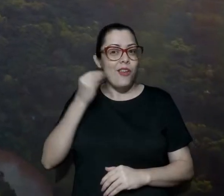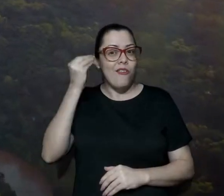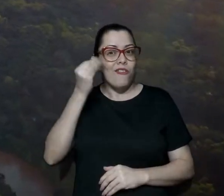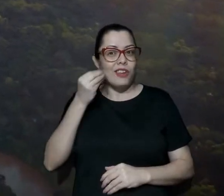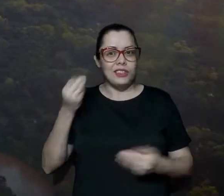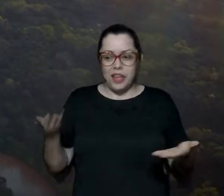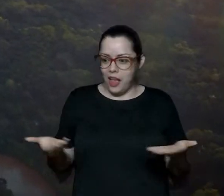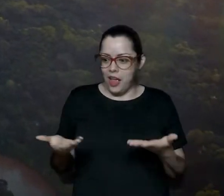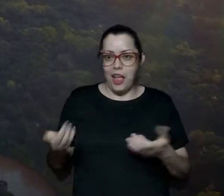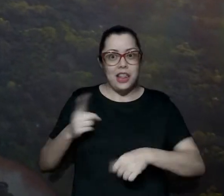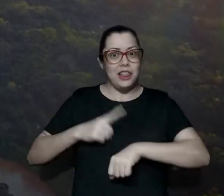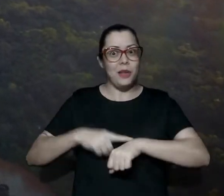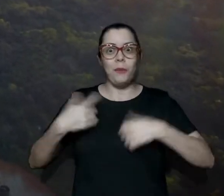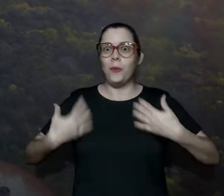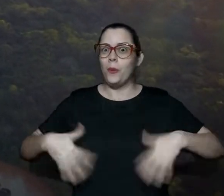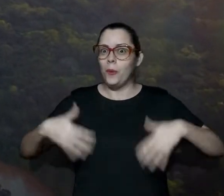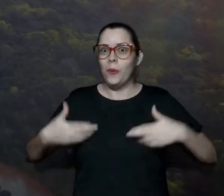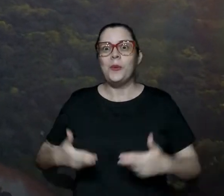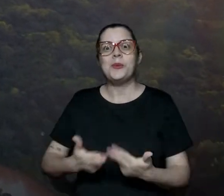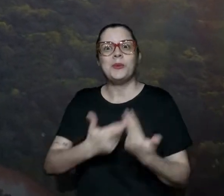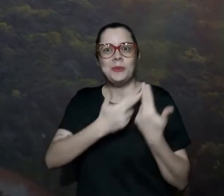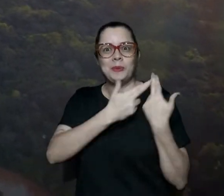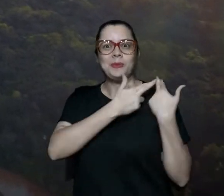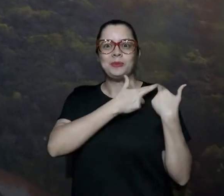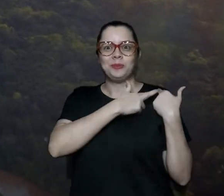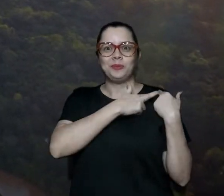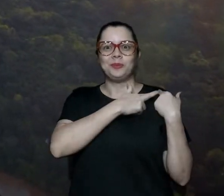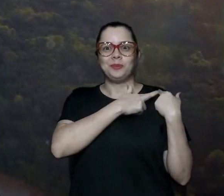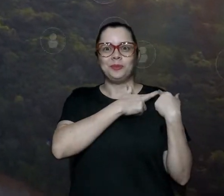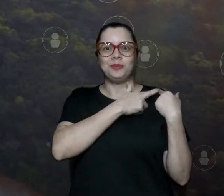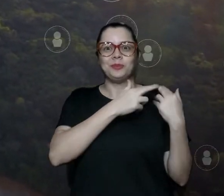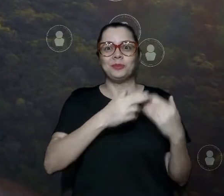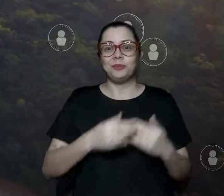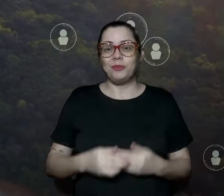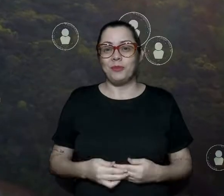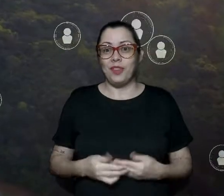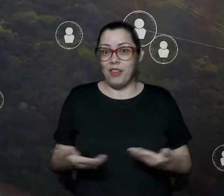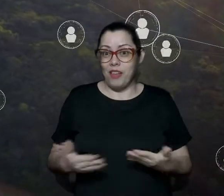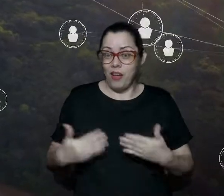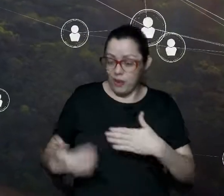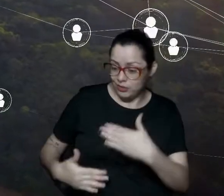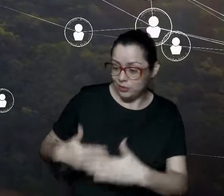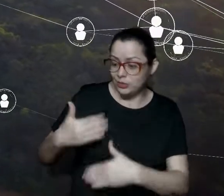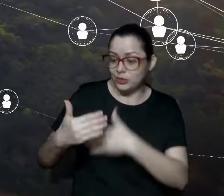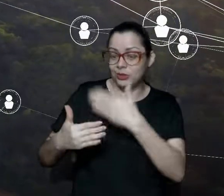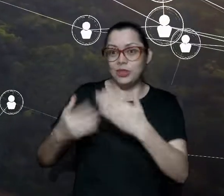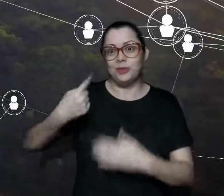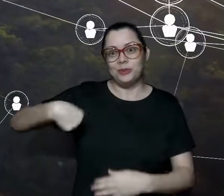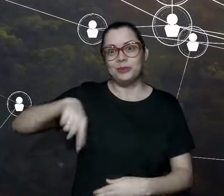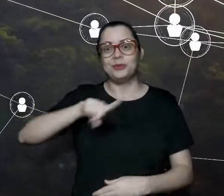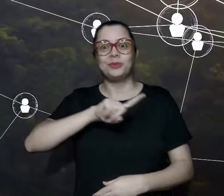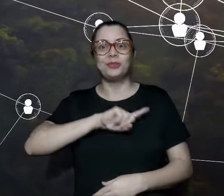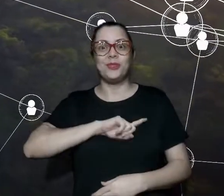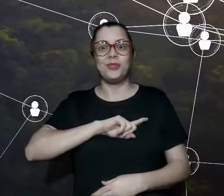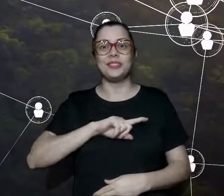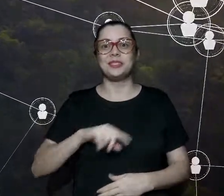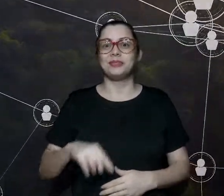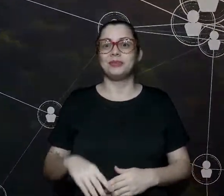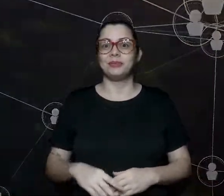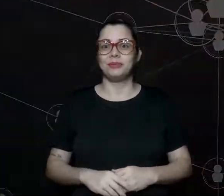Vivenciar esse momento é de muita responsabilidade. E a construção é nossa.